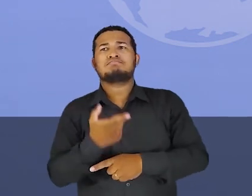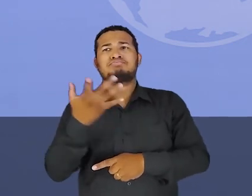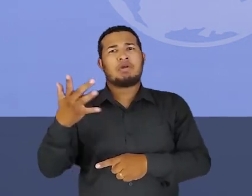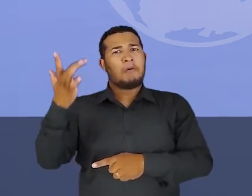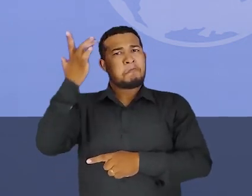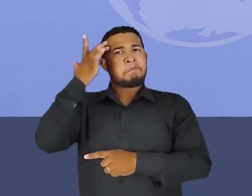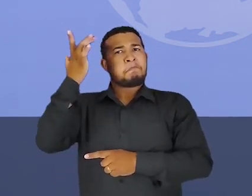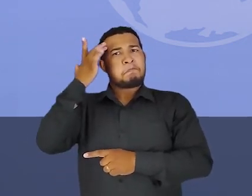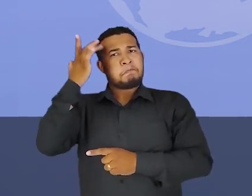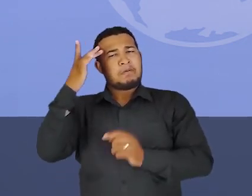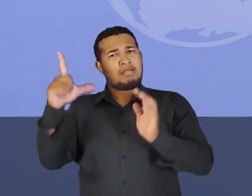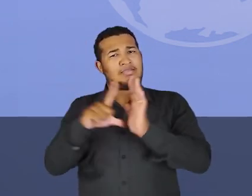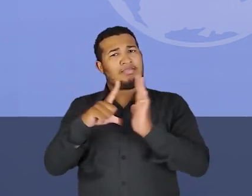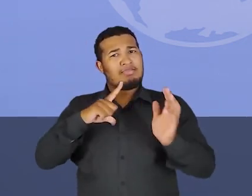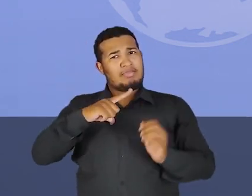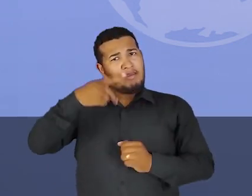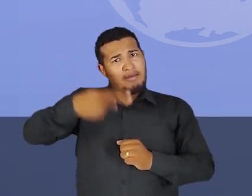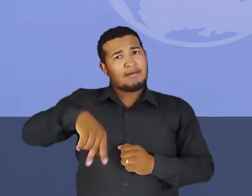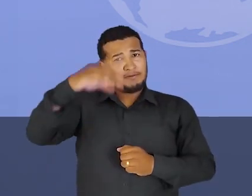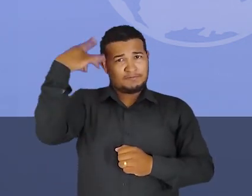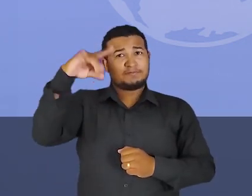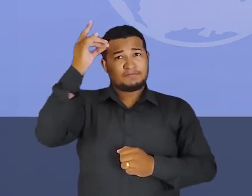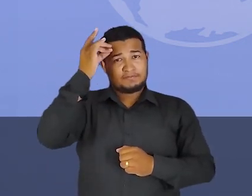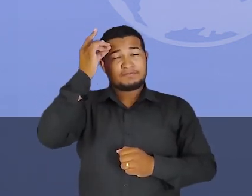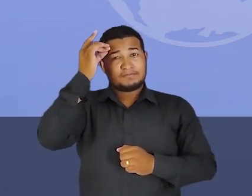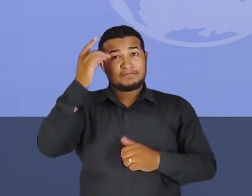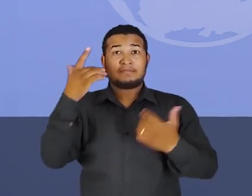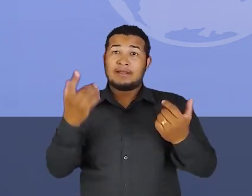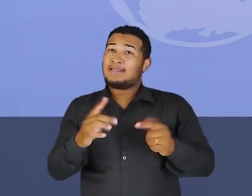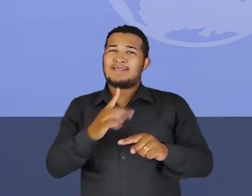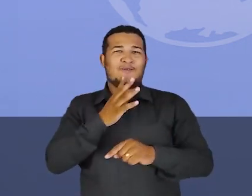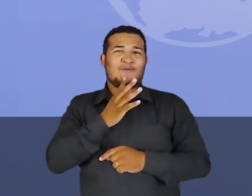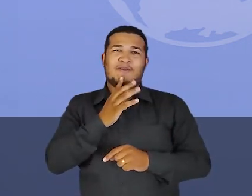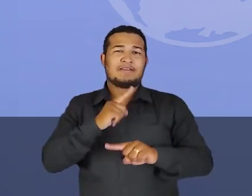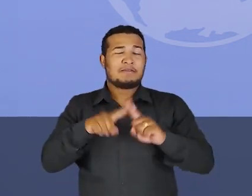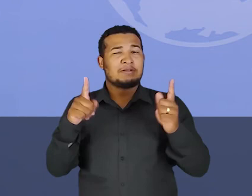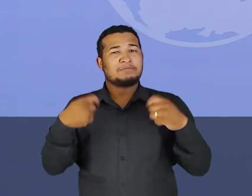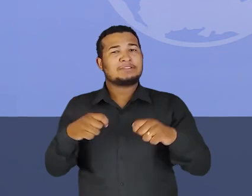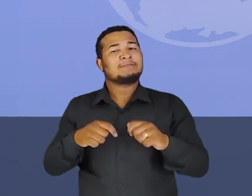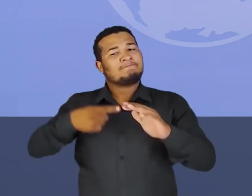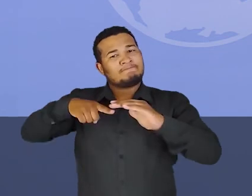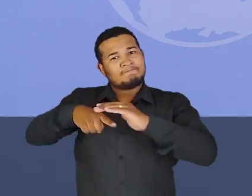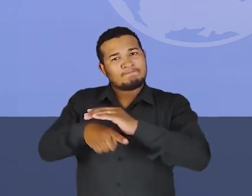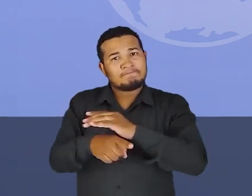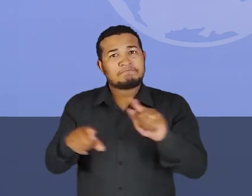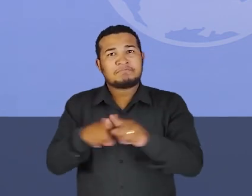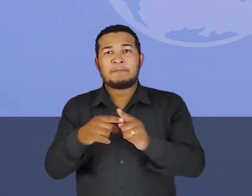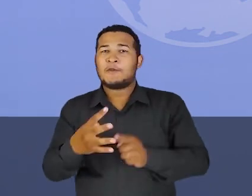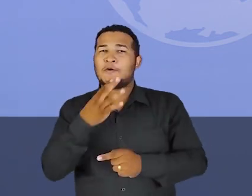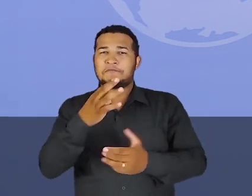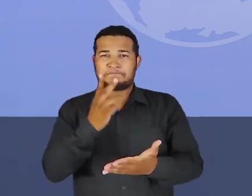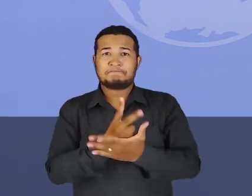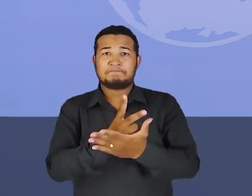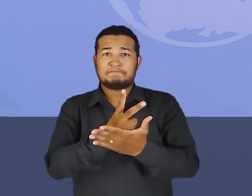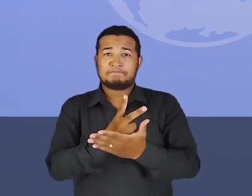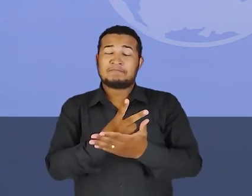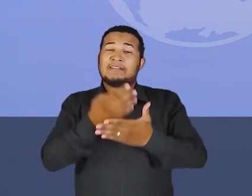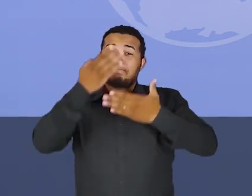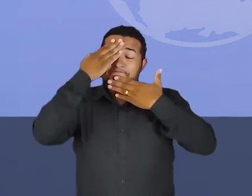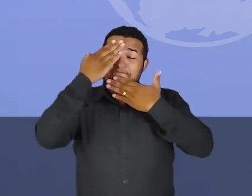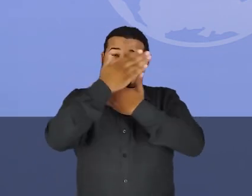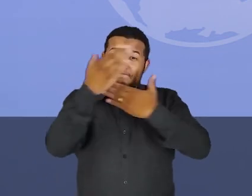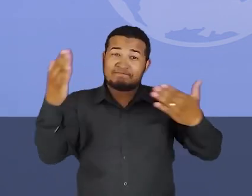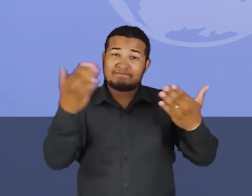que tem no nosso estado e que muitas vezes nós nem conhecemos. Precisamos nos aprofundar nisso e conhecer cada vez mais. Eu agradeço a